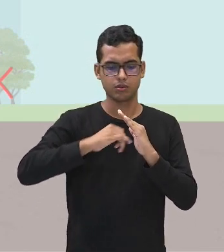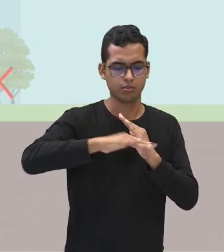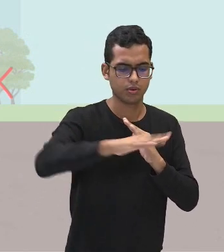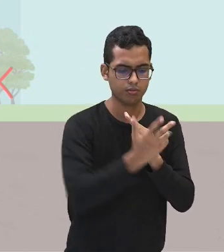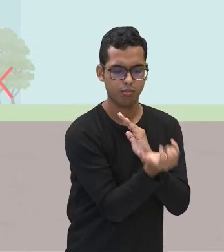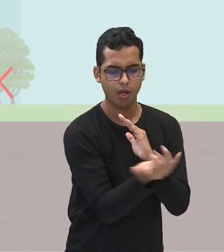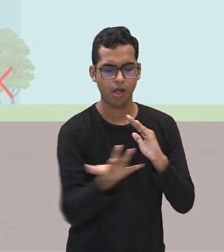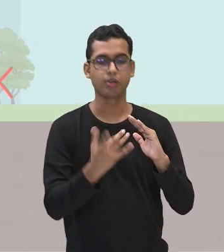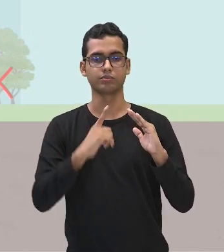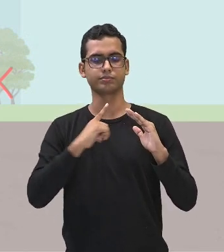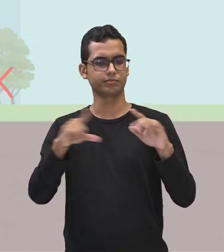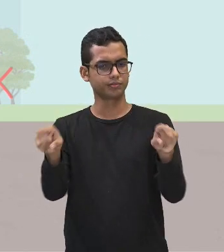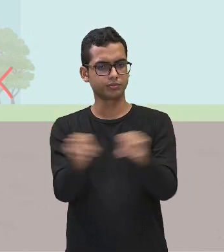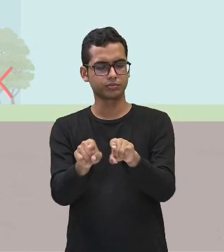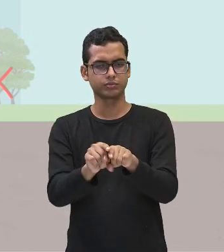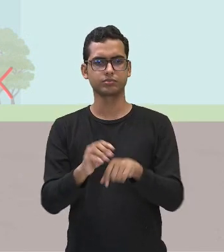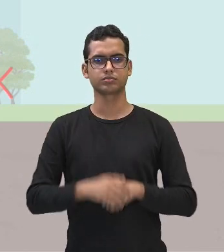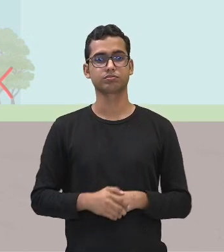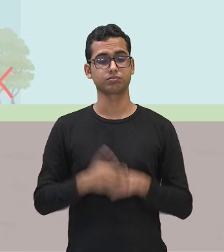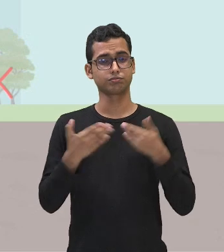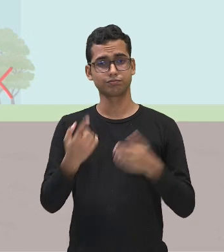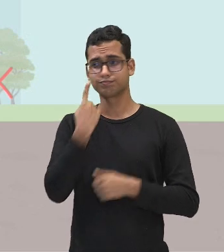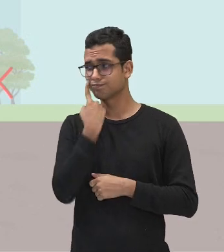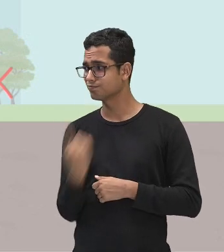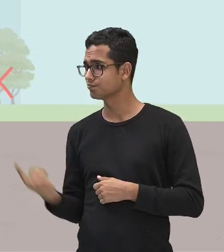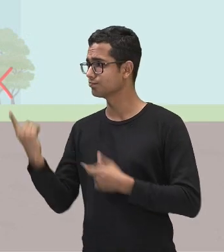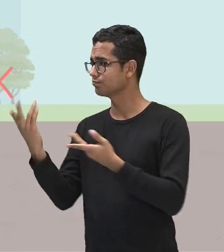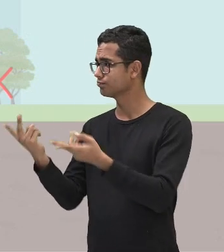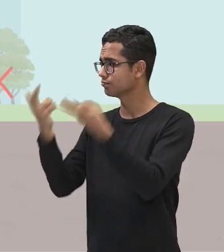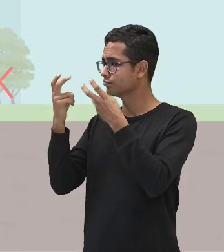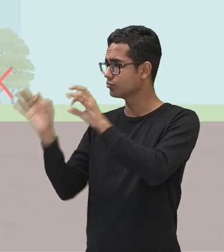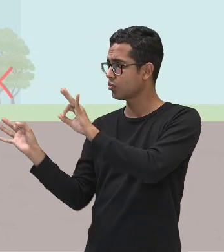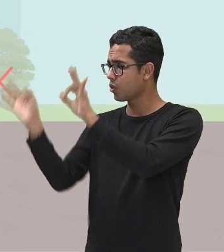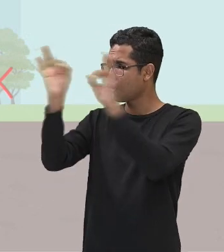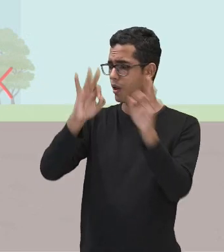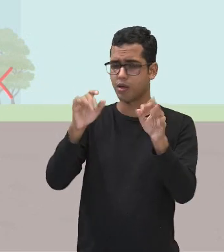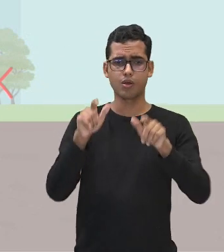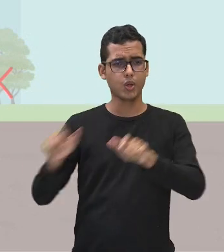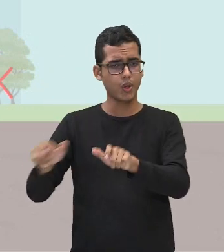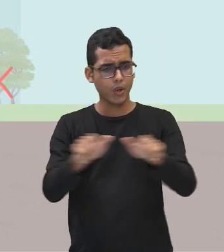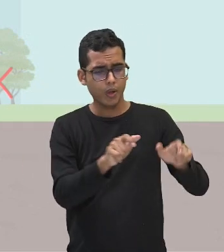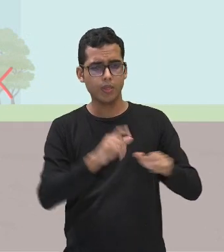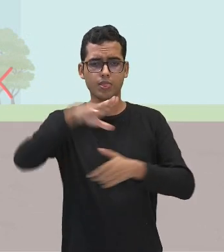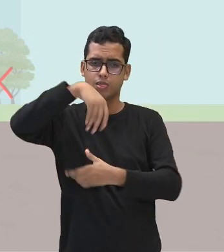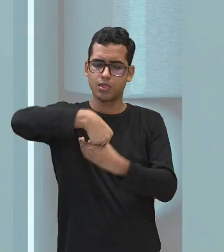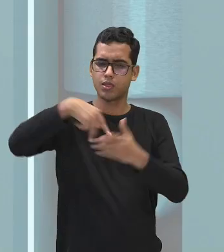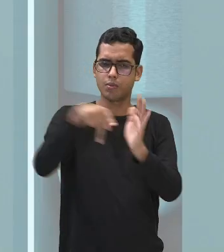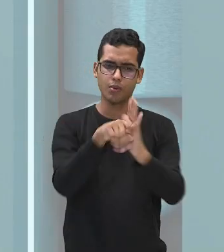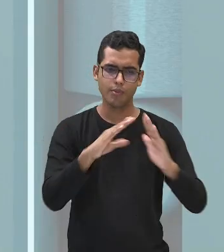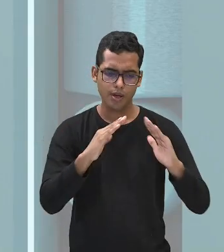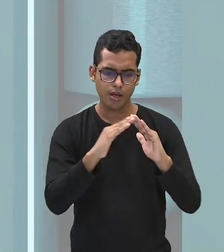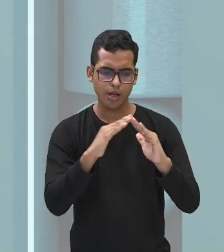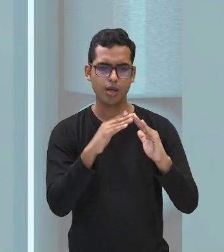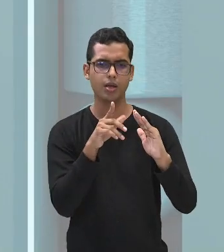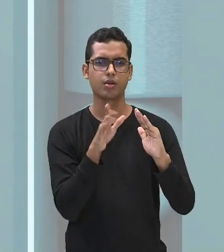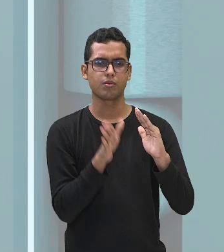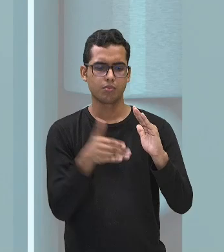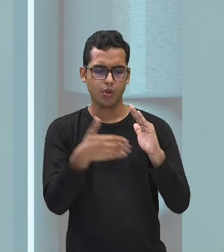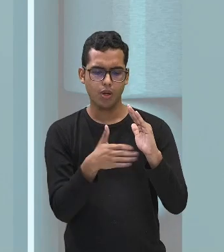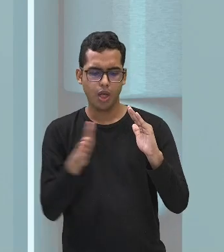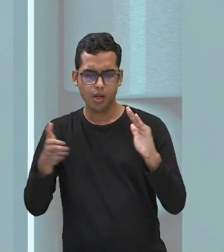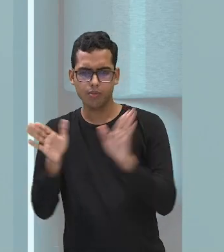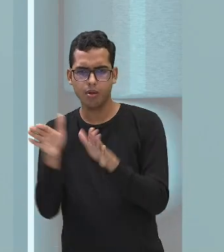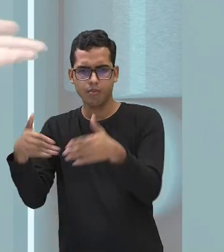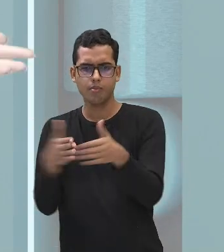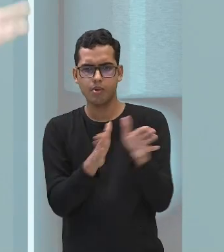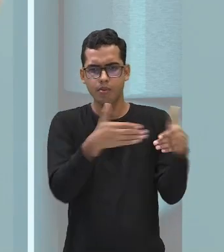tipos de partes de uma casa. E como nós vimos, Muitas casas têm muitas dessas partes e